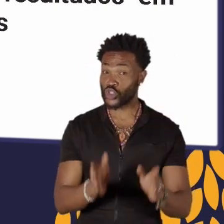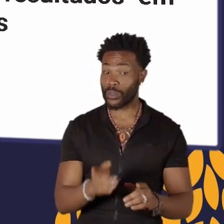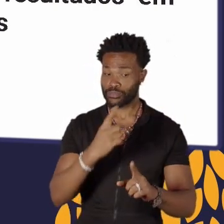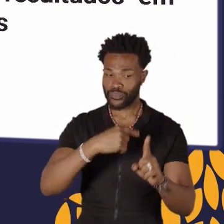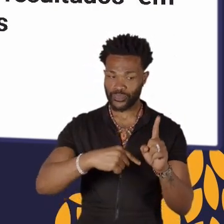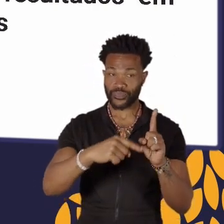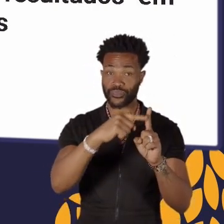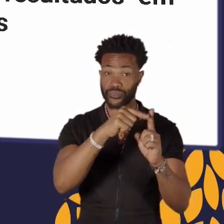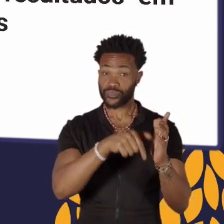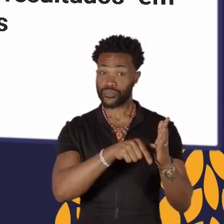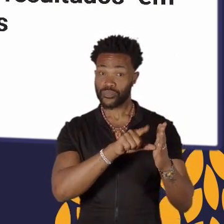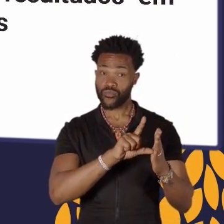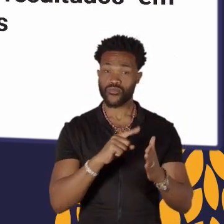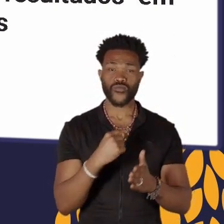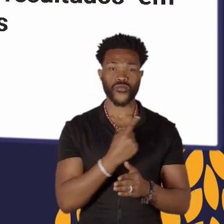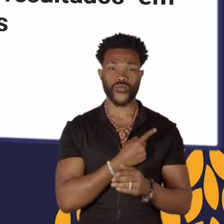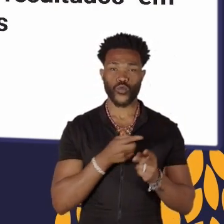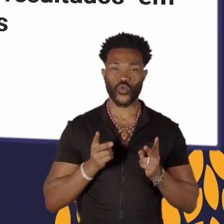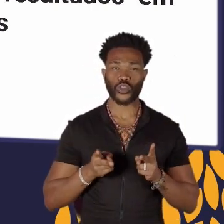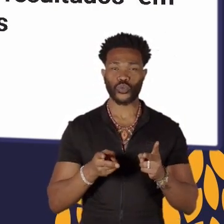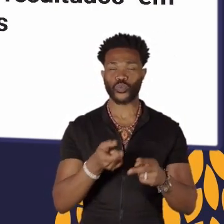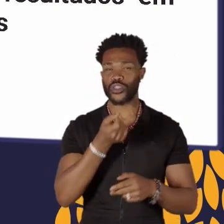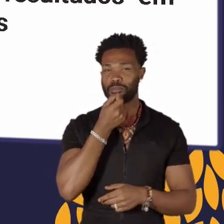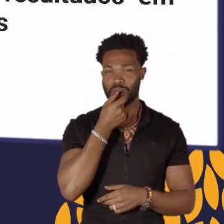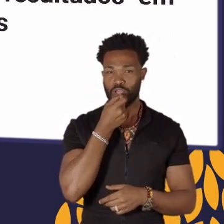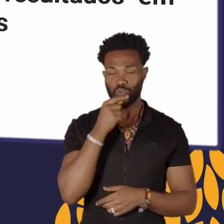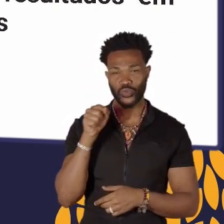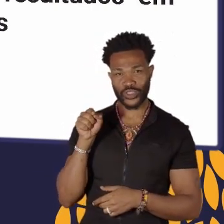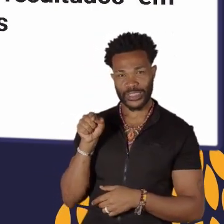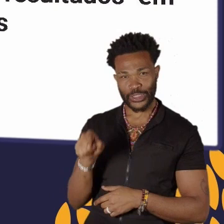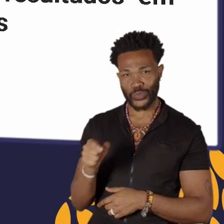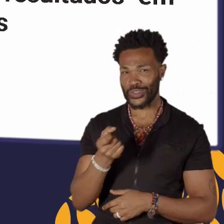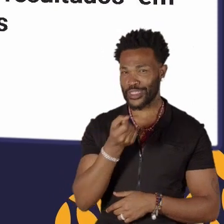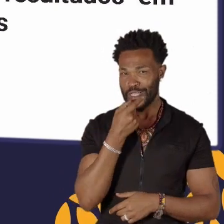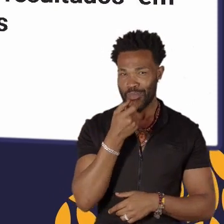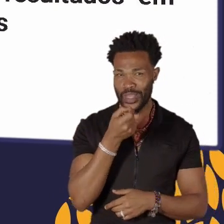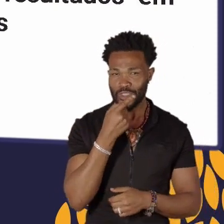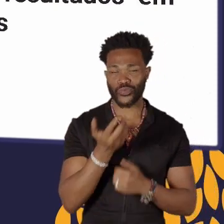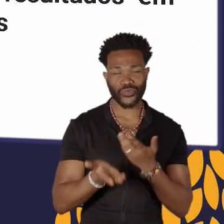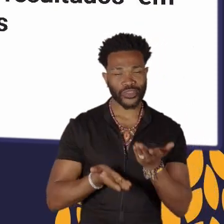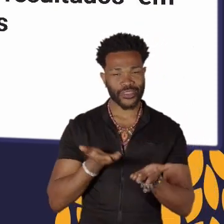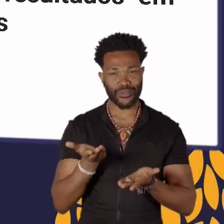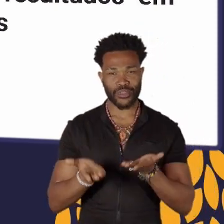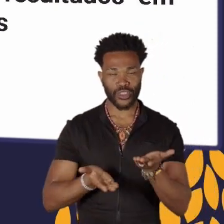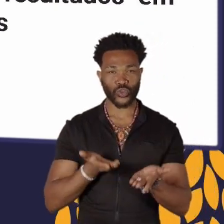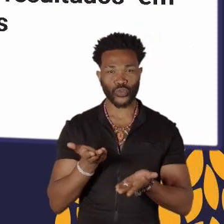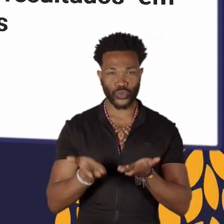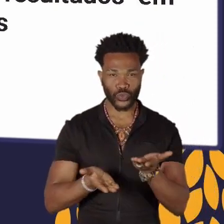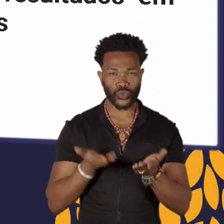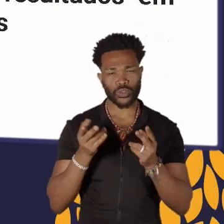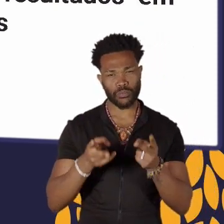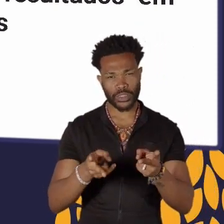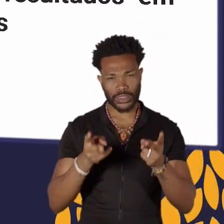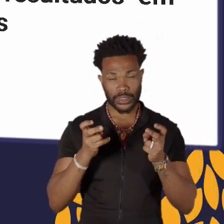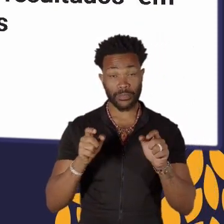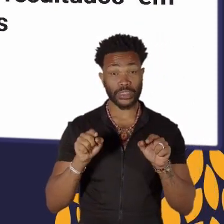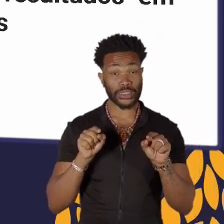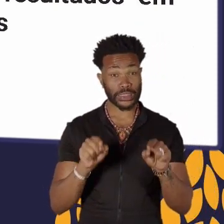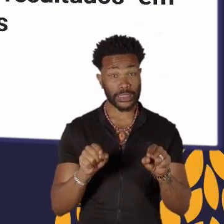positivos, para a gente meio que manter ali dosagens que são dosagens terapêuticas observadas